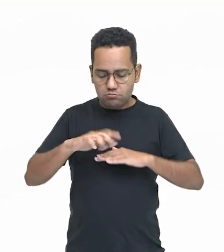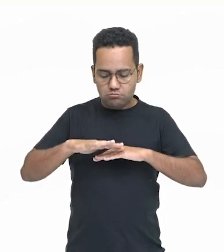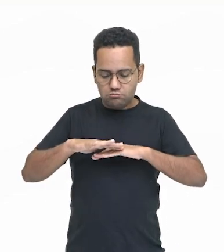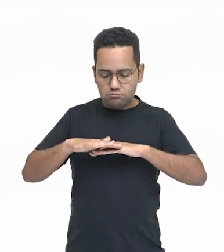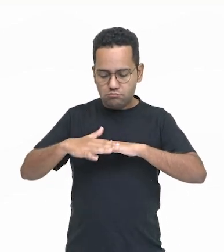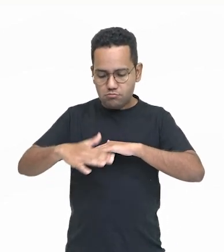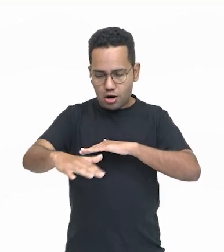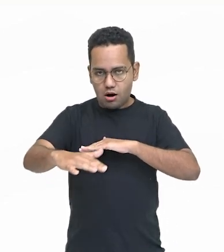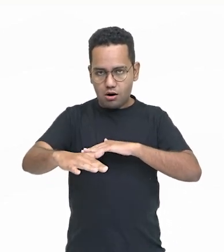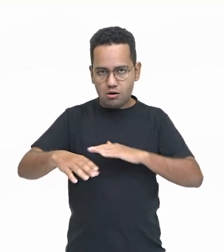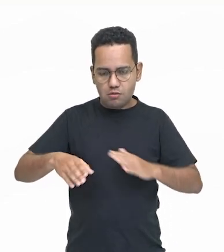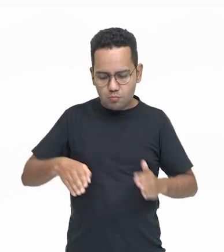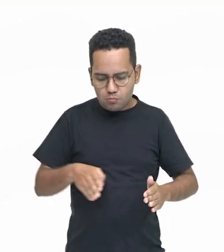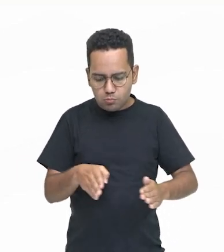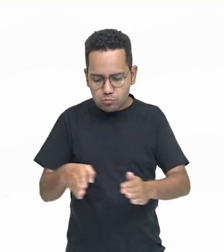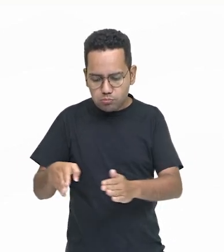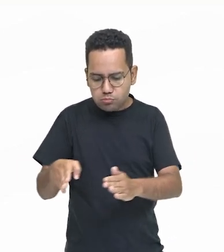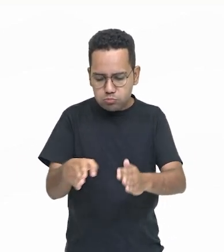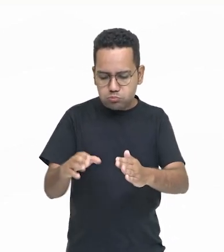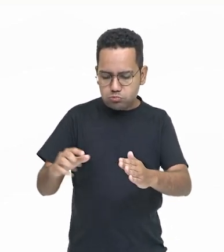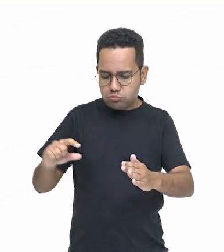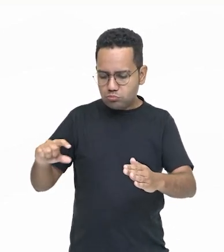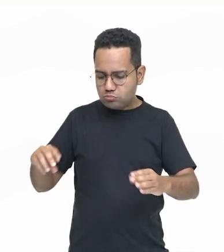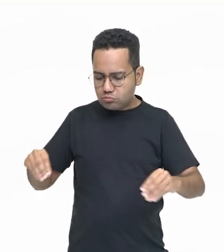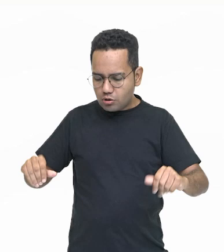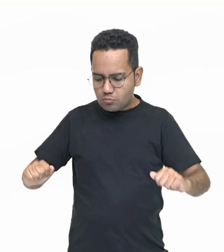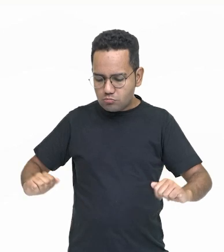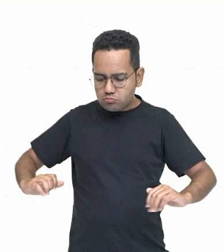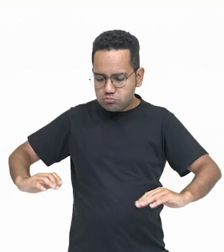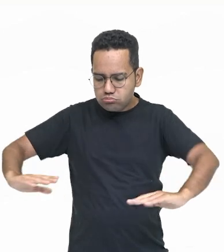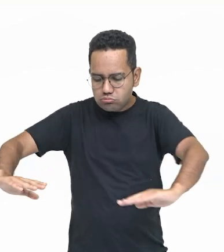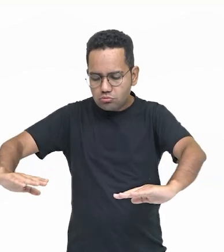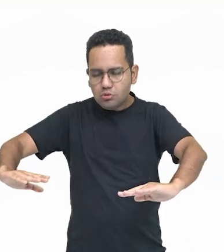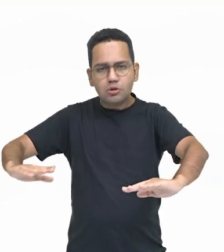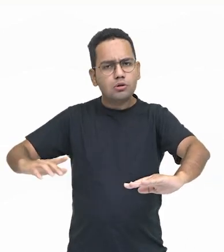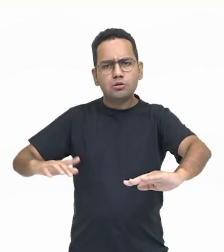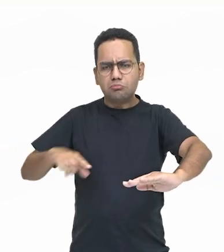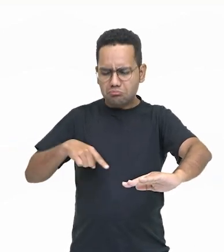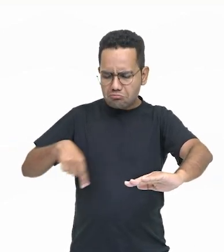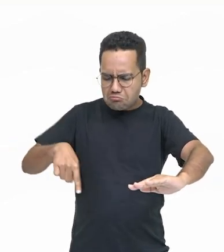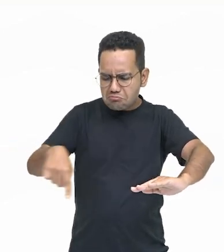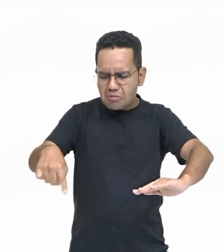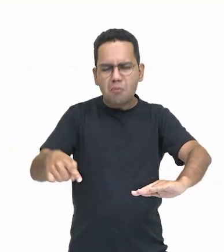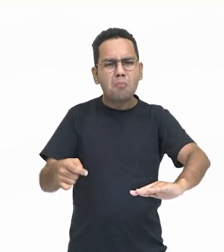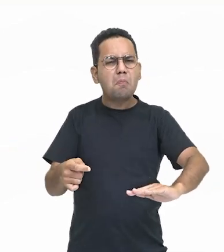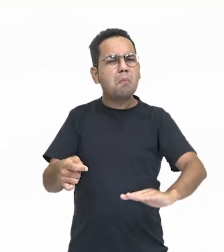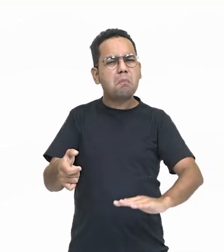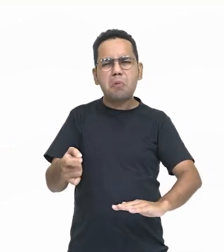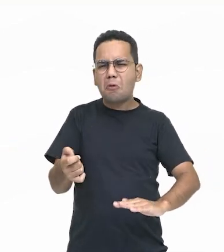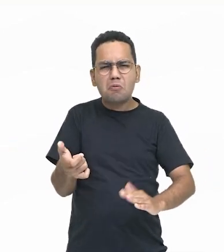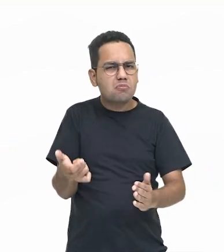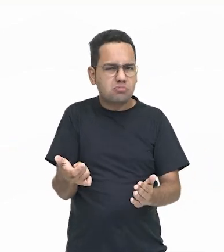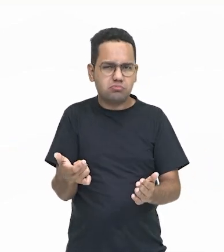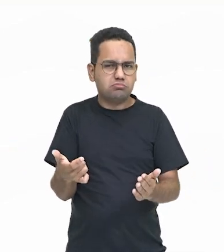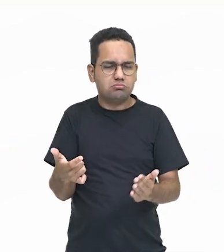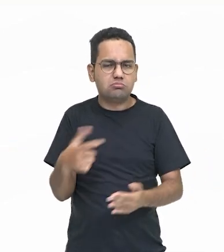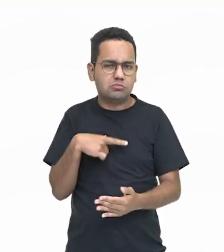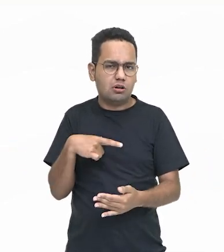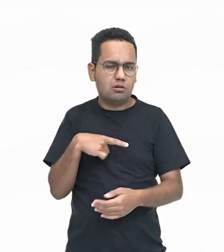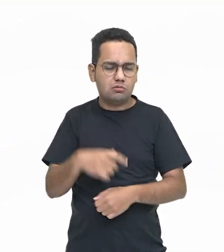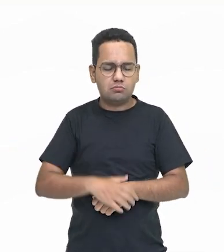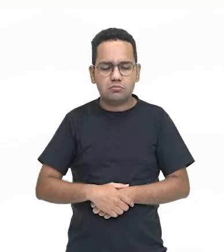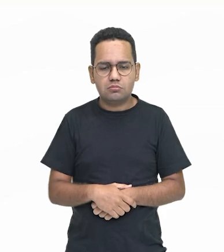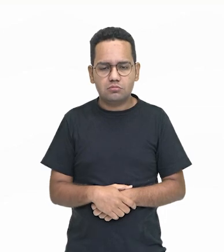estão compreendidos na bacia do Amazonas, dispõem de baixo aproveitamento hidráulico,